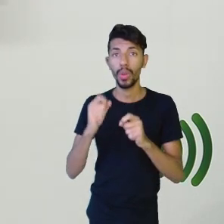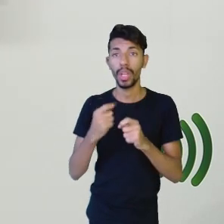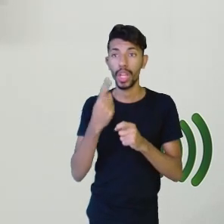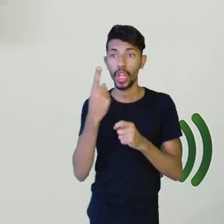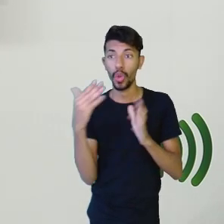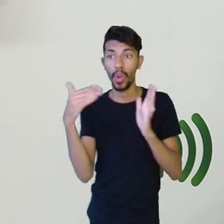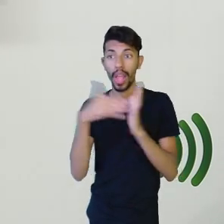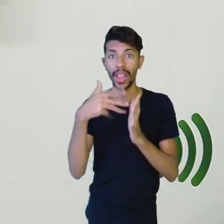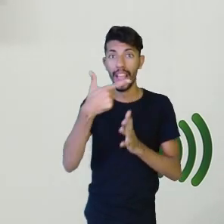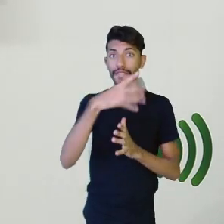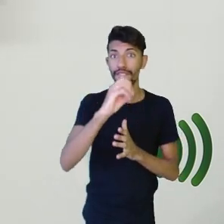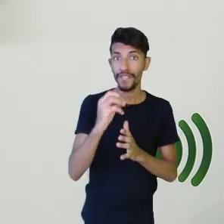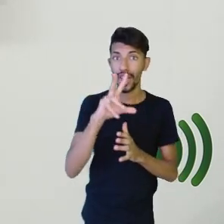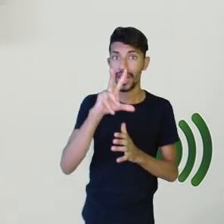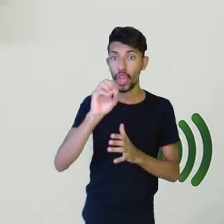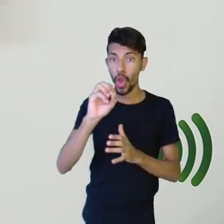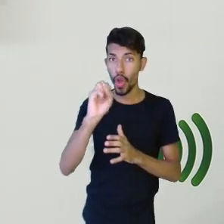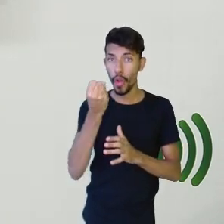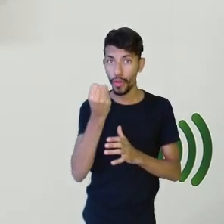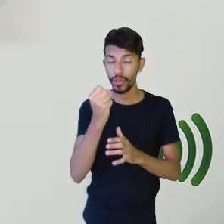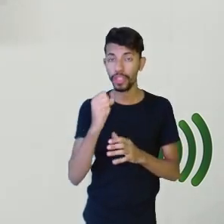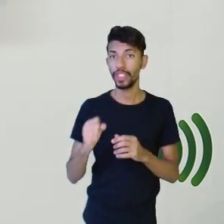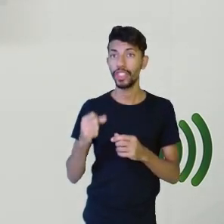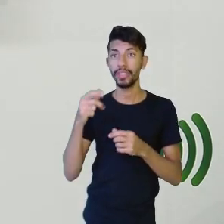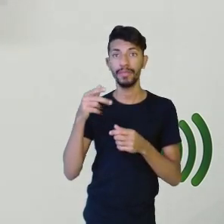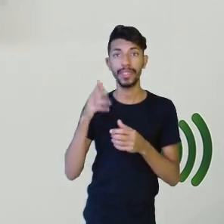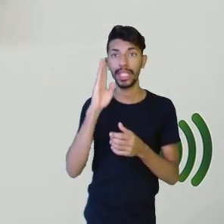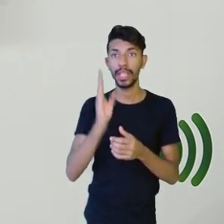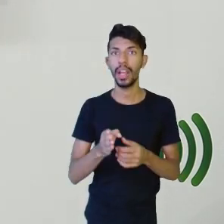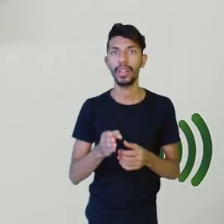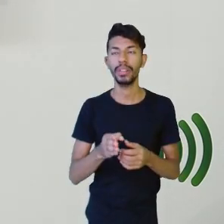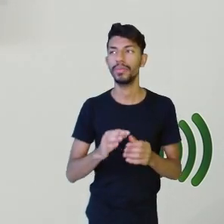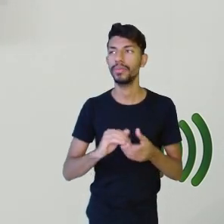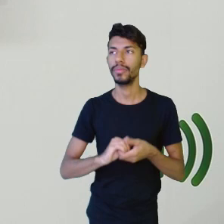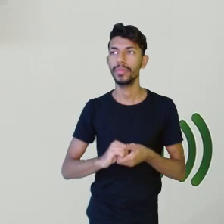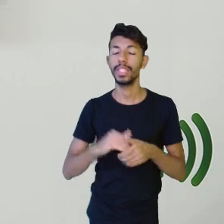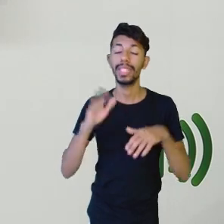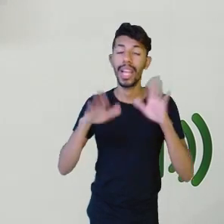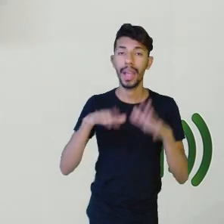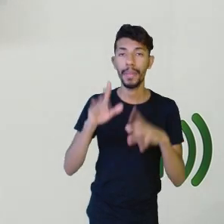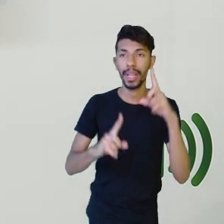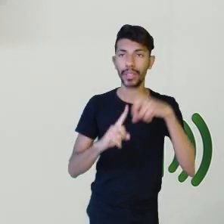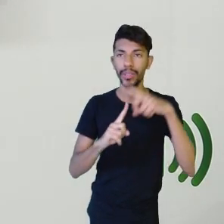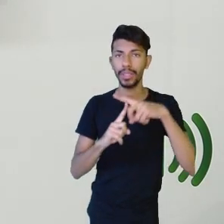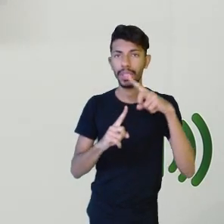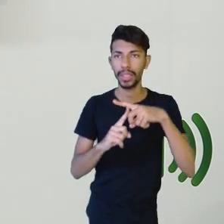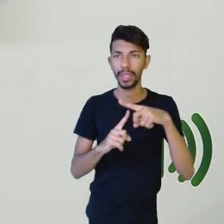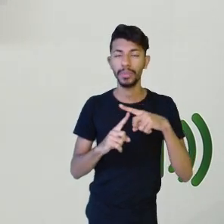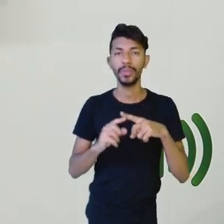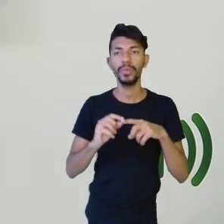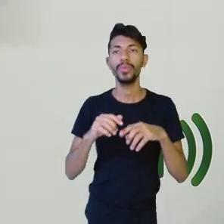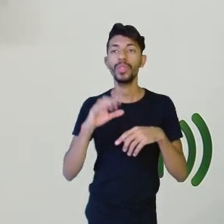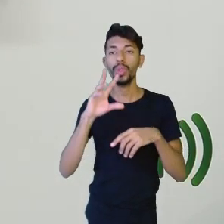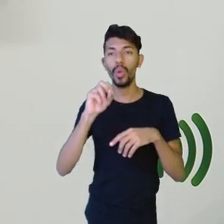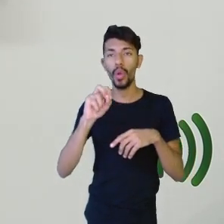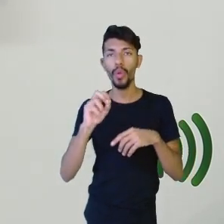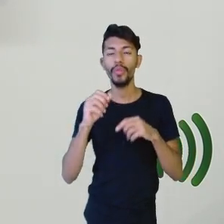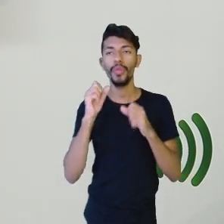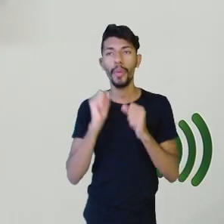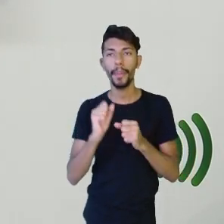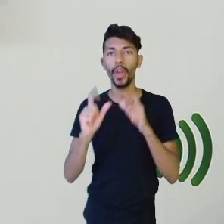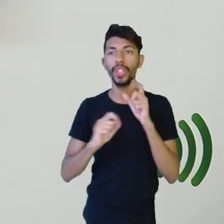de uma vez só, tá? Dependendo da espécie, um ovo pode passar de 11 a 80 dias para